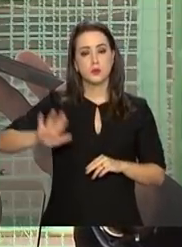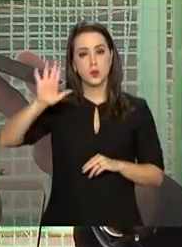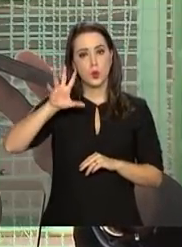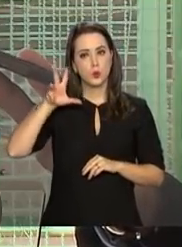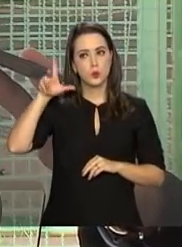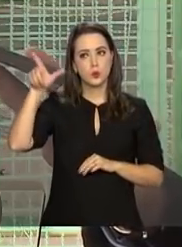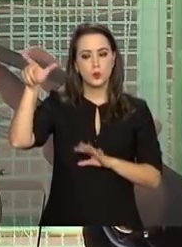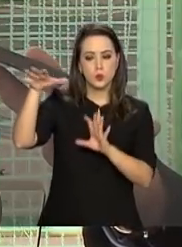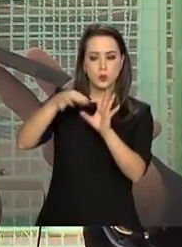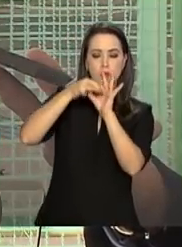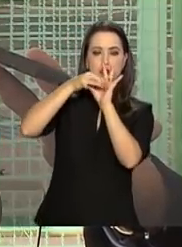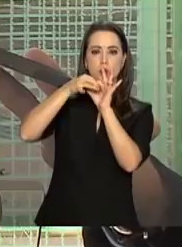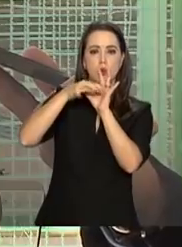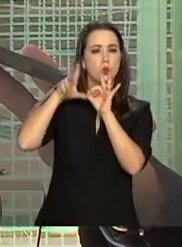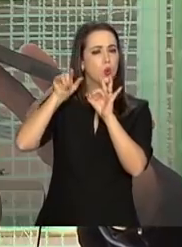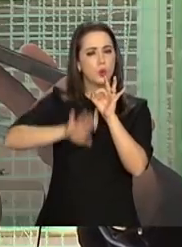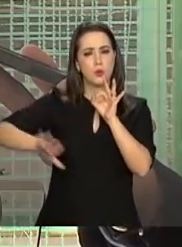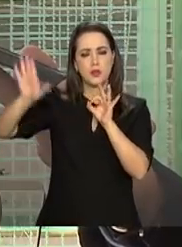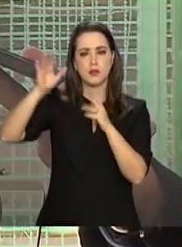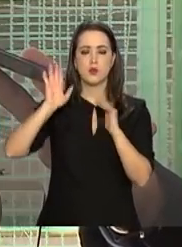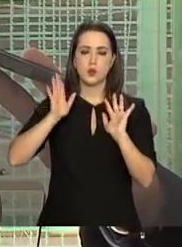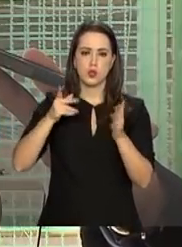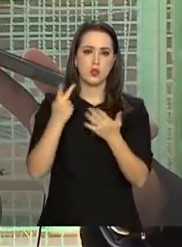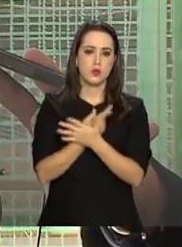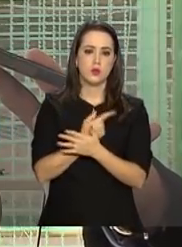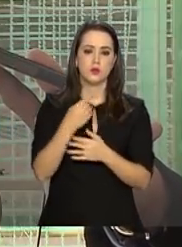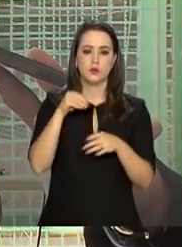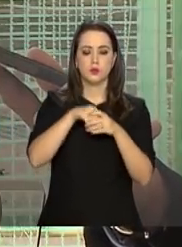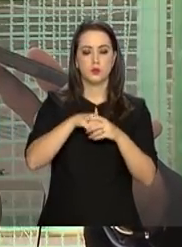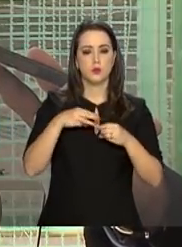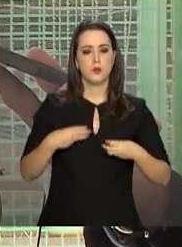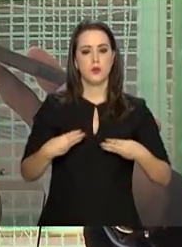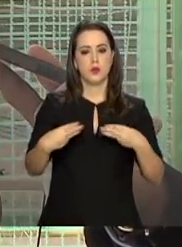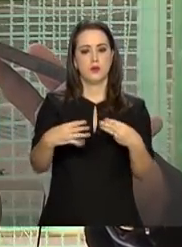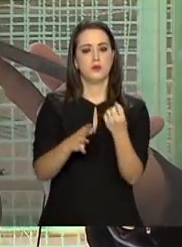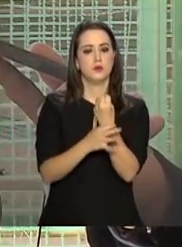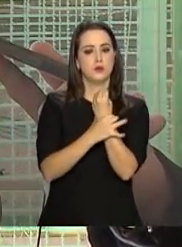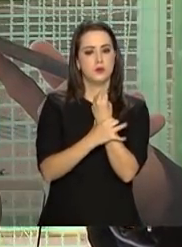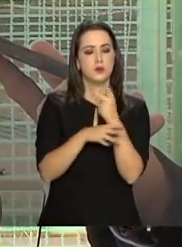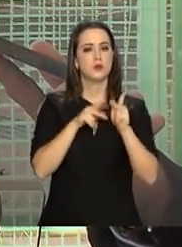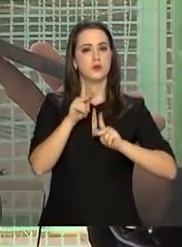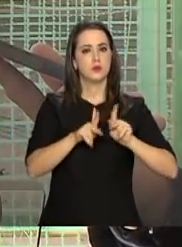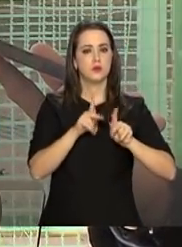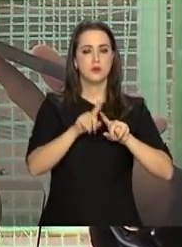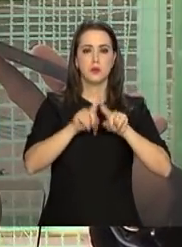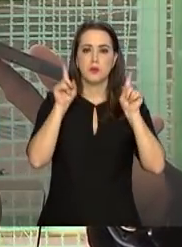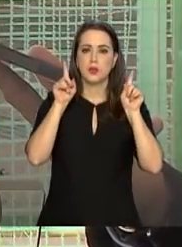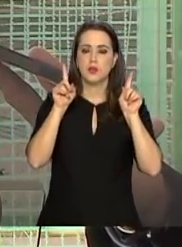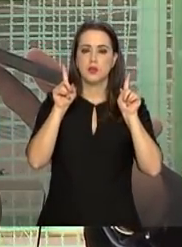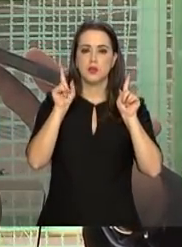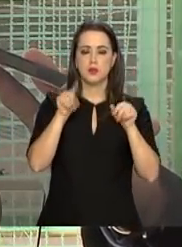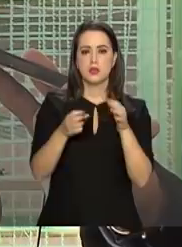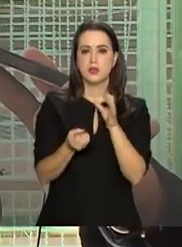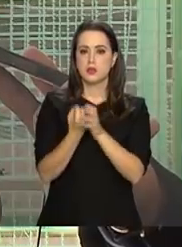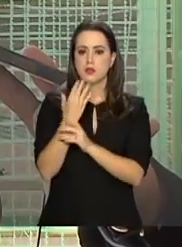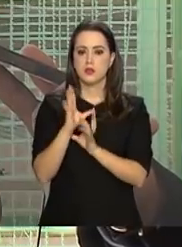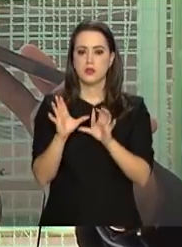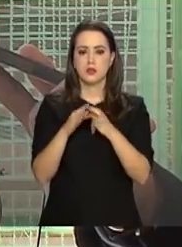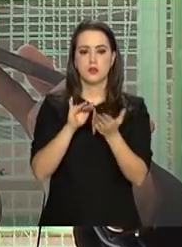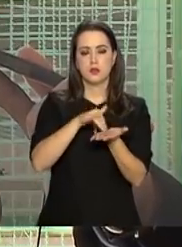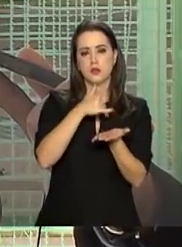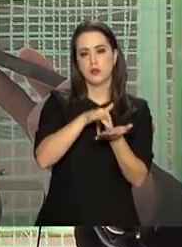isso já feito de certa maneira dentro do Ministério da Segurança Pública mas a criação de uma